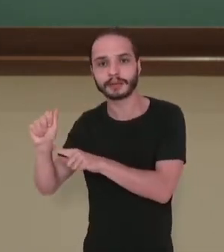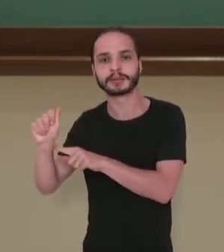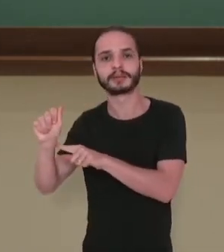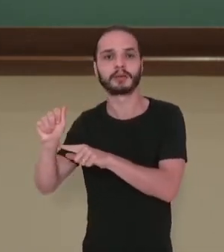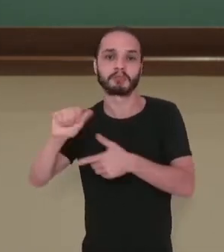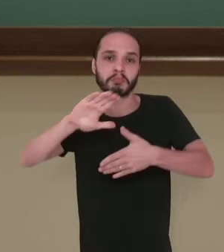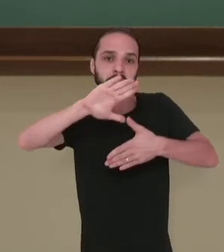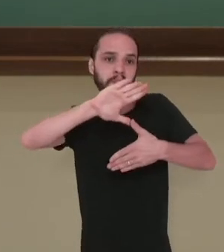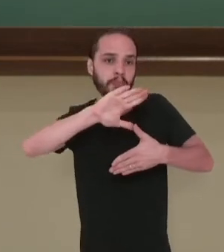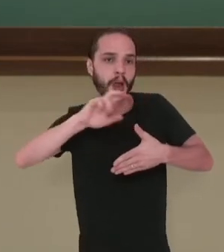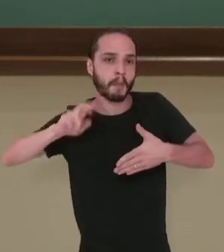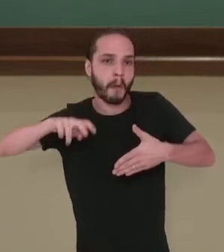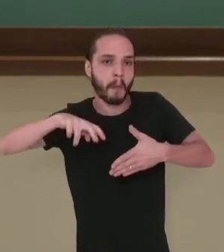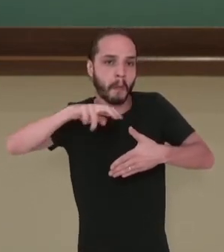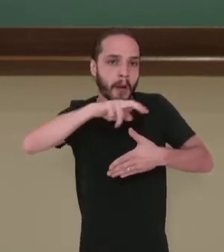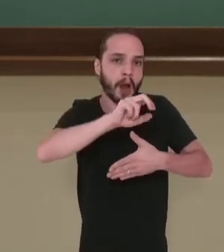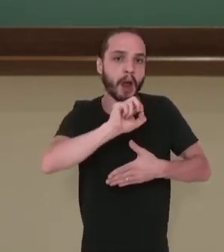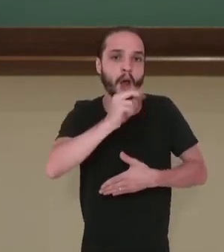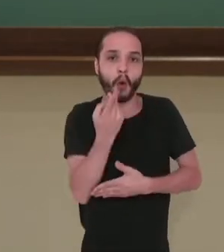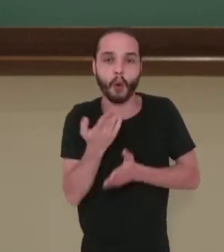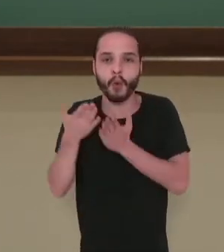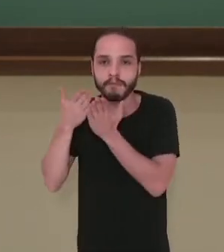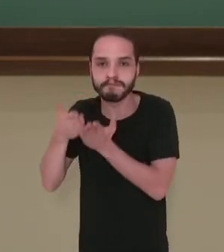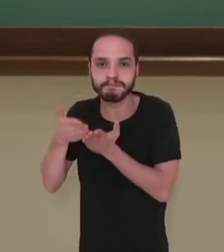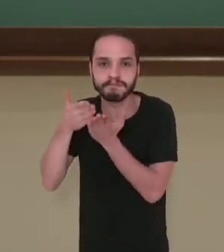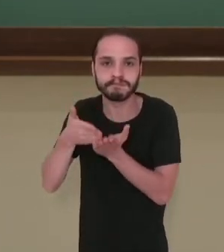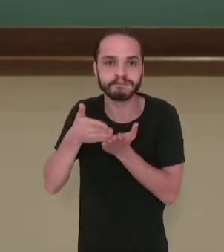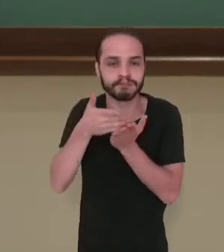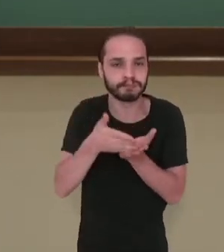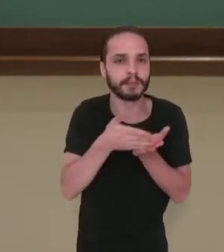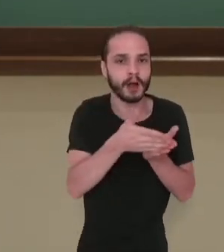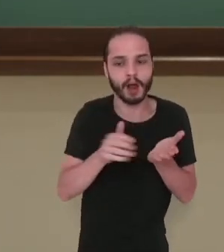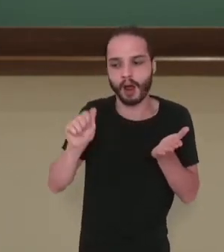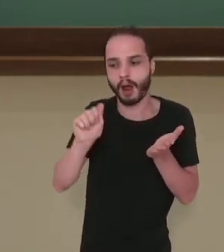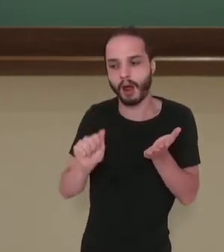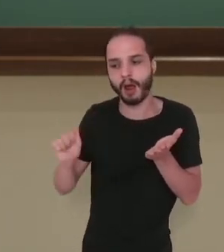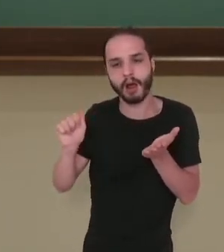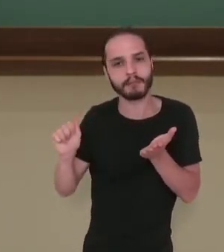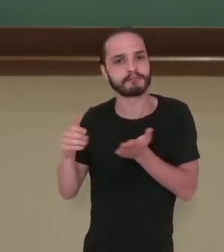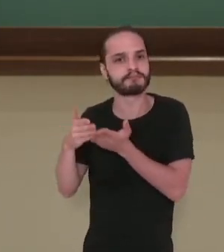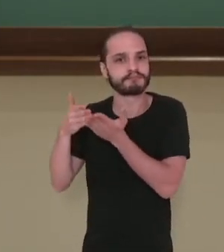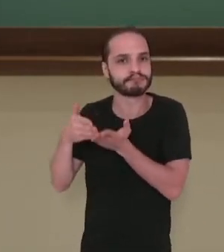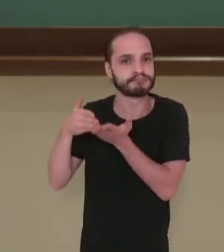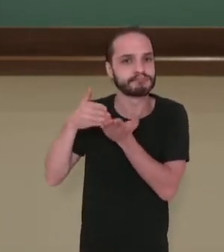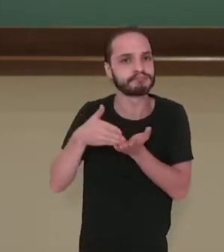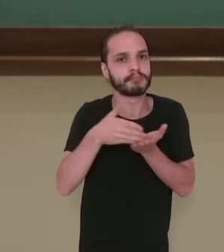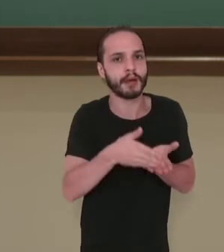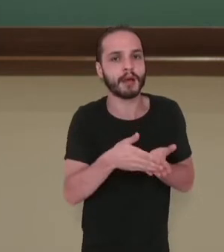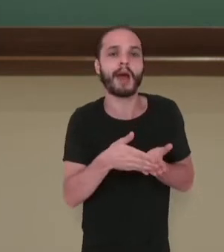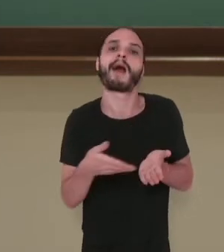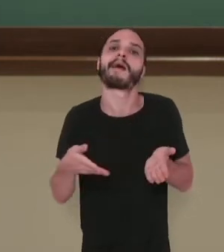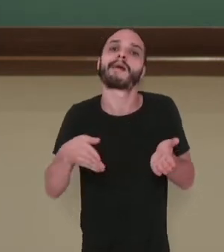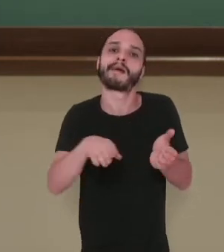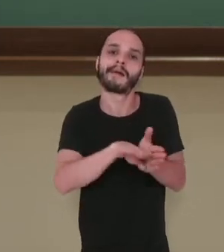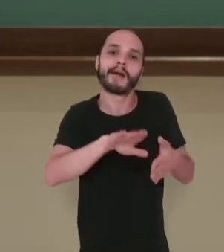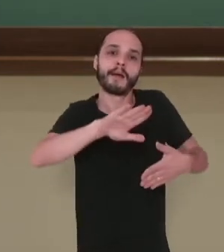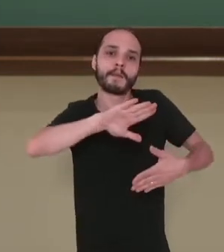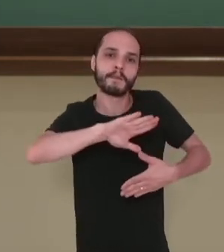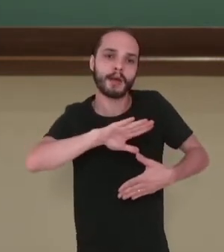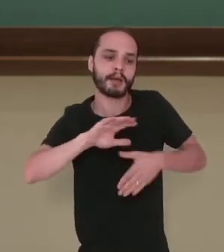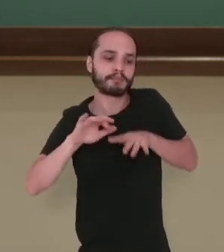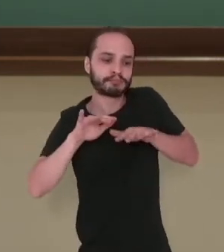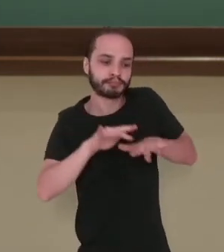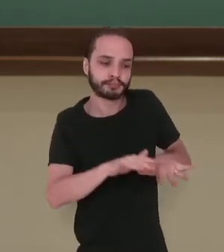Bering, ou atravessando o Oceano Pacífico, né? Através da Oceania, né? E chegando aqui na